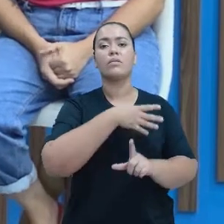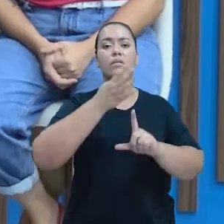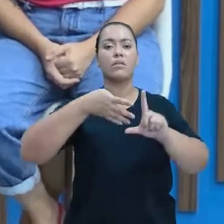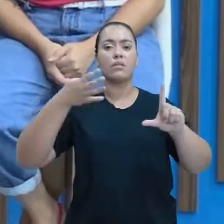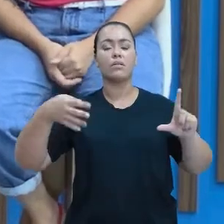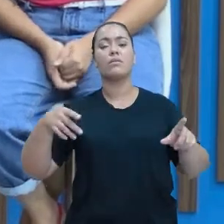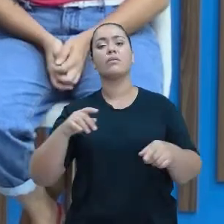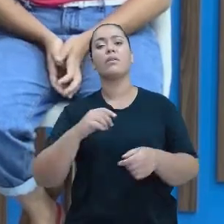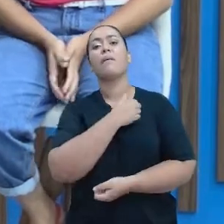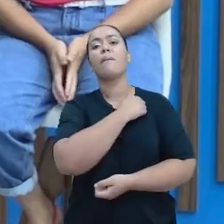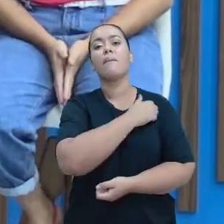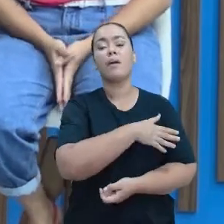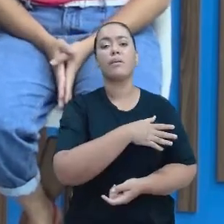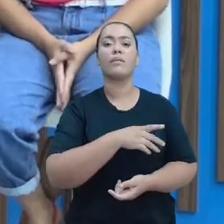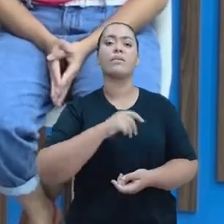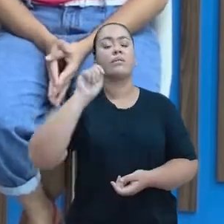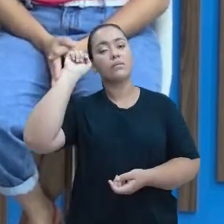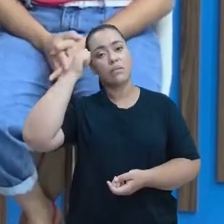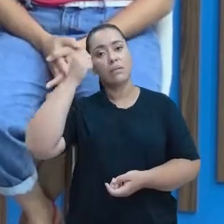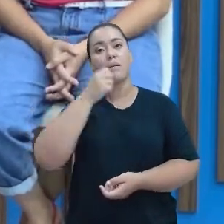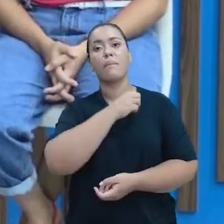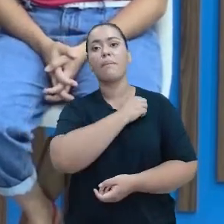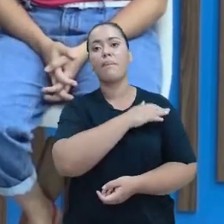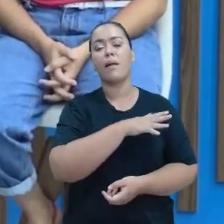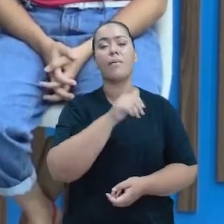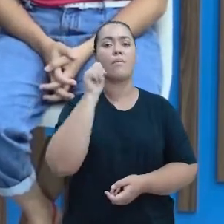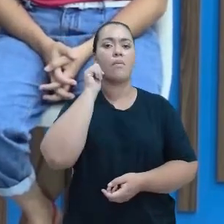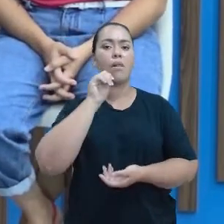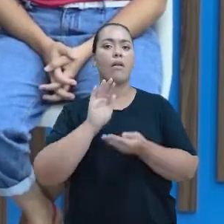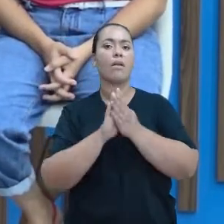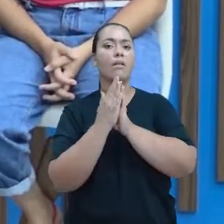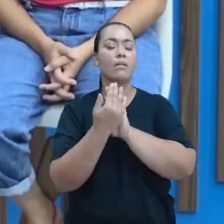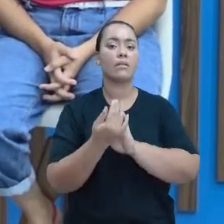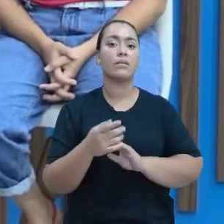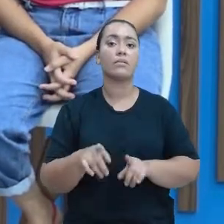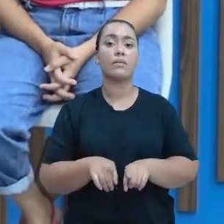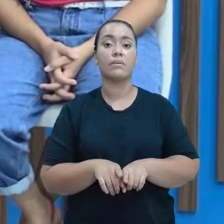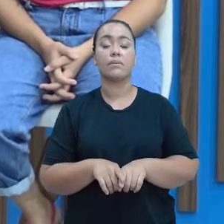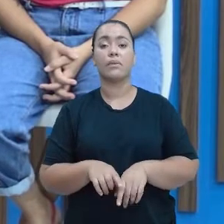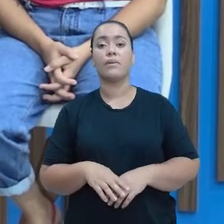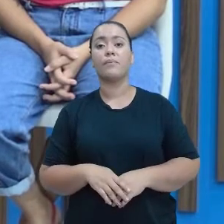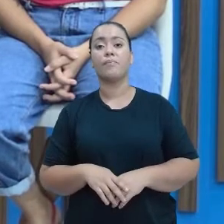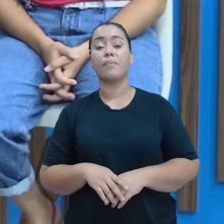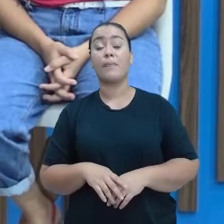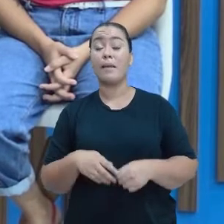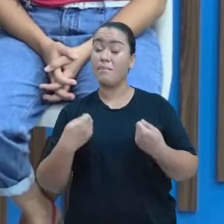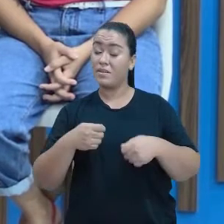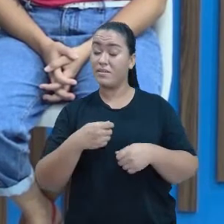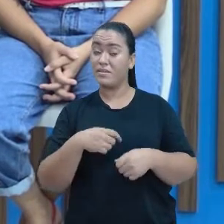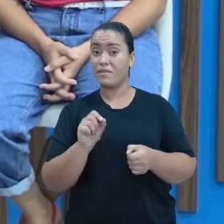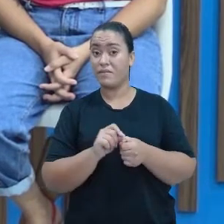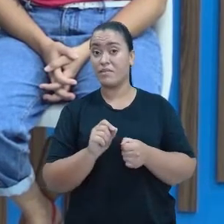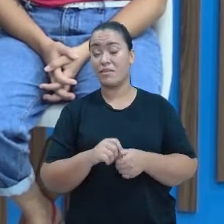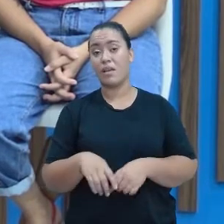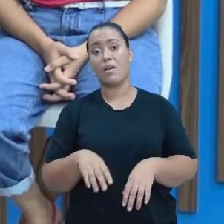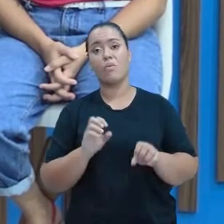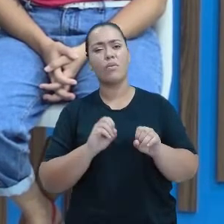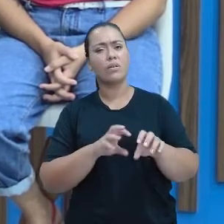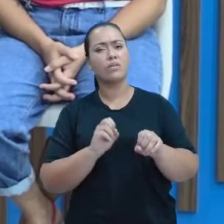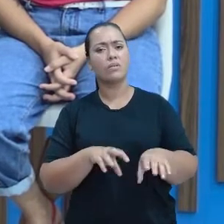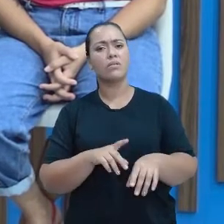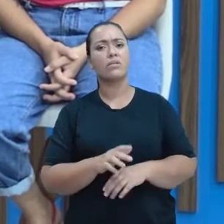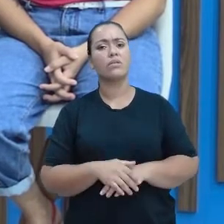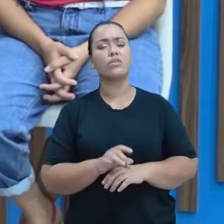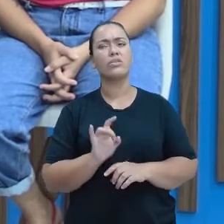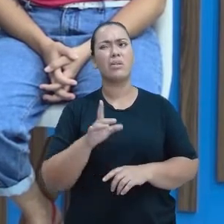LGBTs, preconceitos contra negros, contra as mulheres trans. Fazer uma educação que